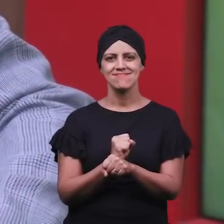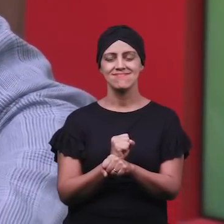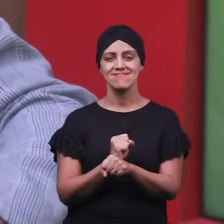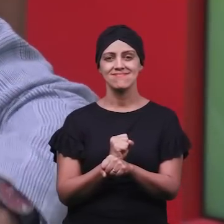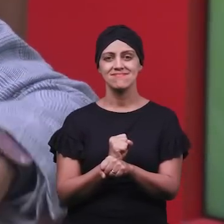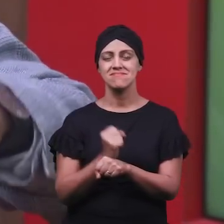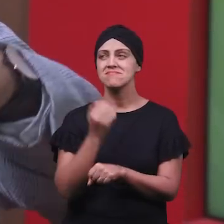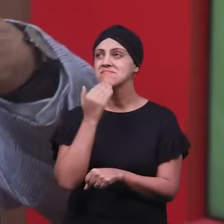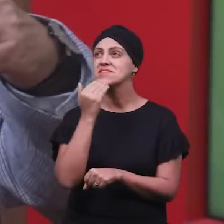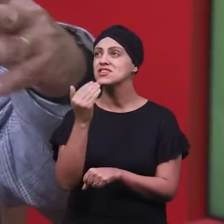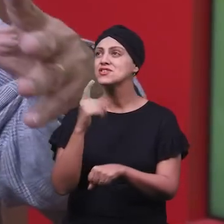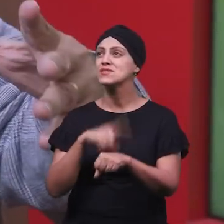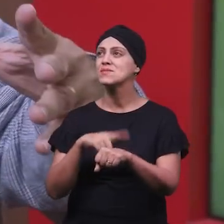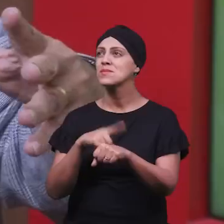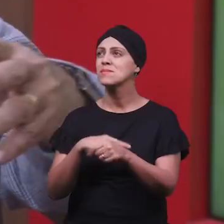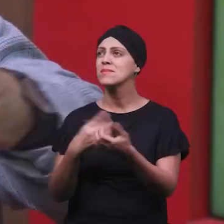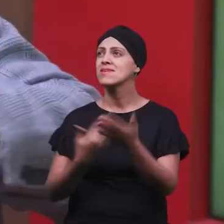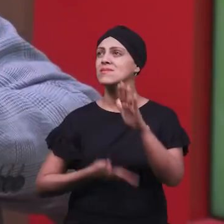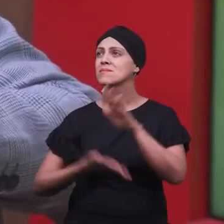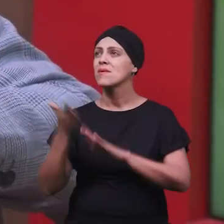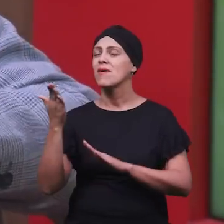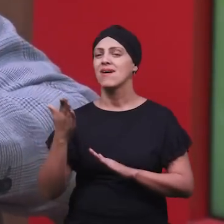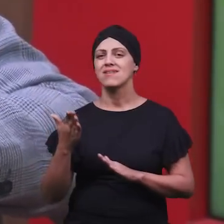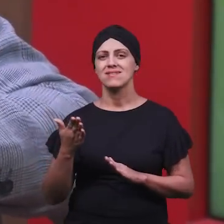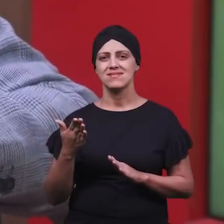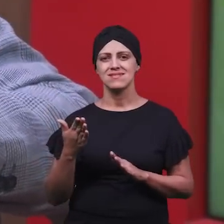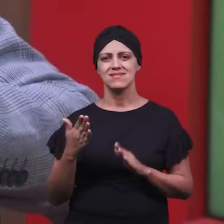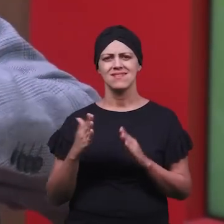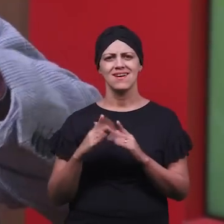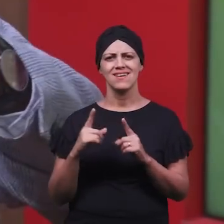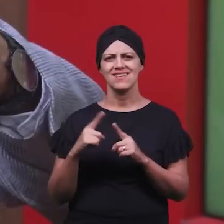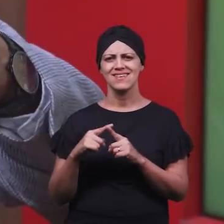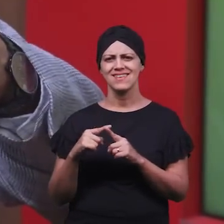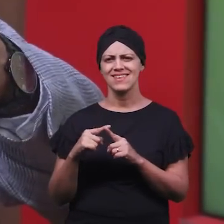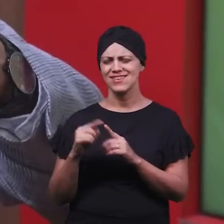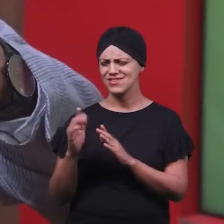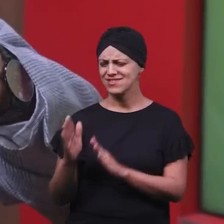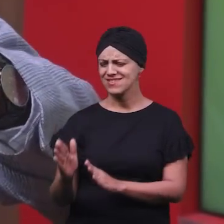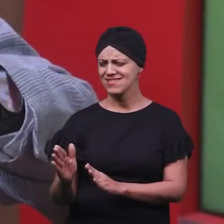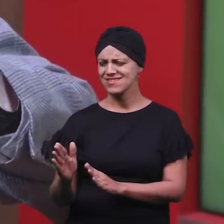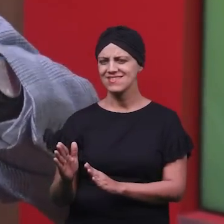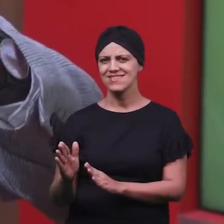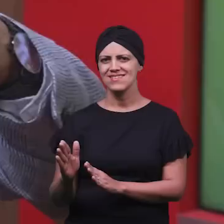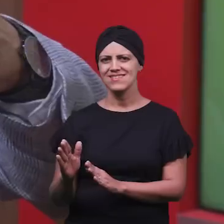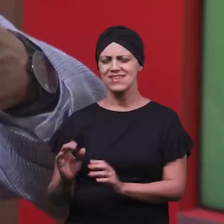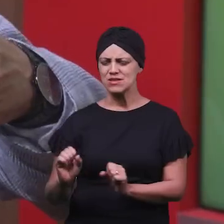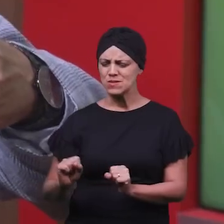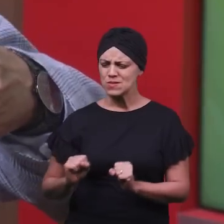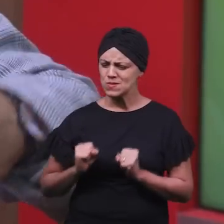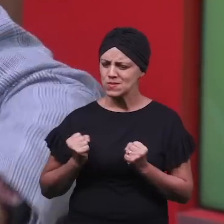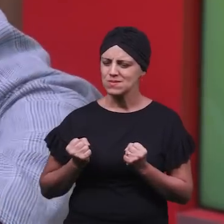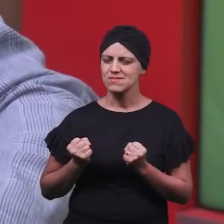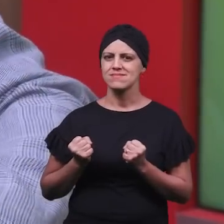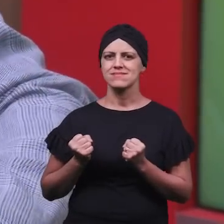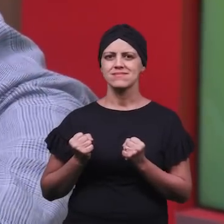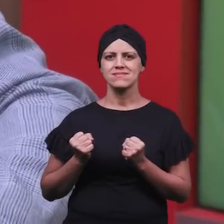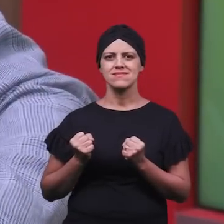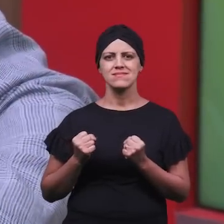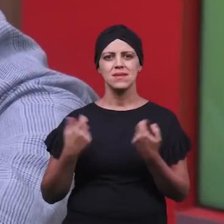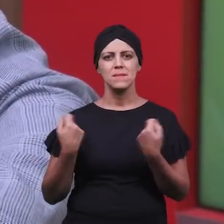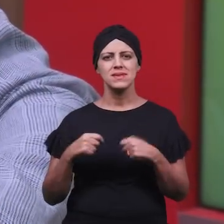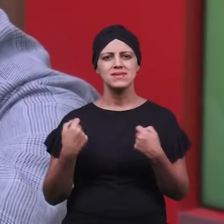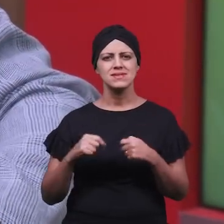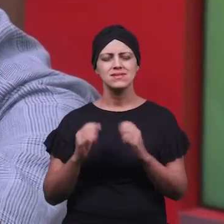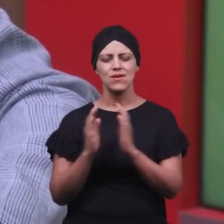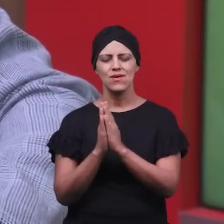estamos suplicando pela nossa partida, a igreja está impulsionada